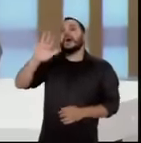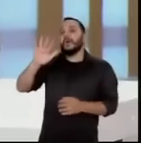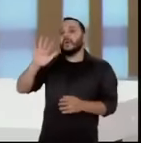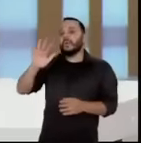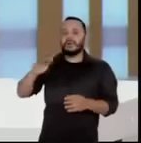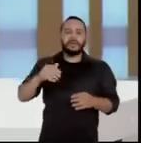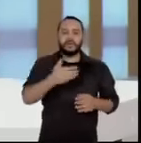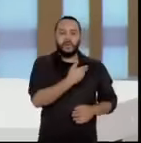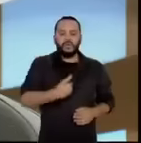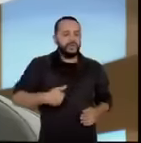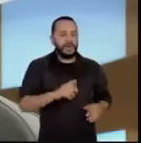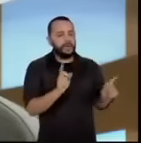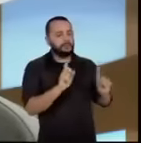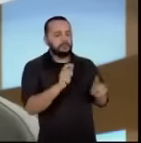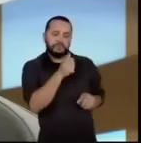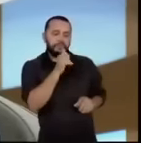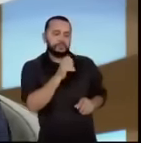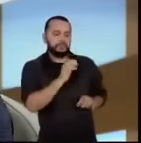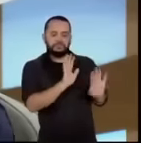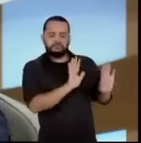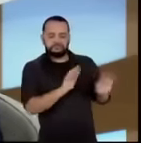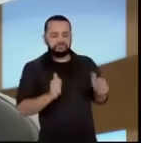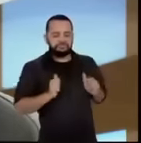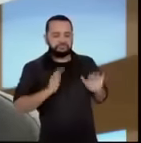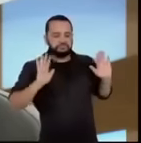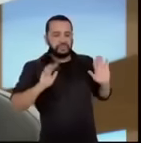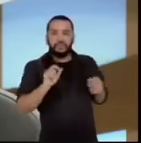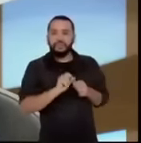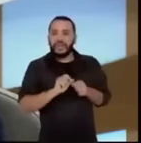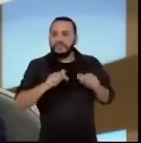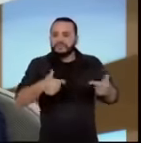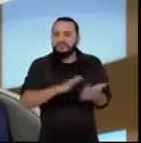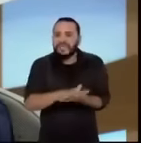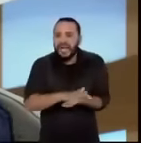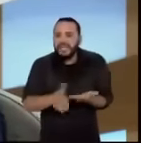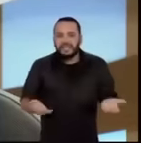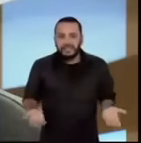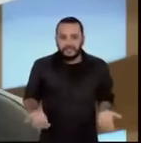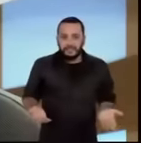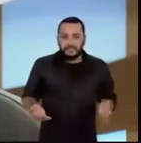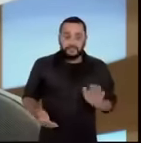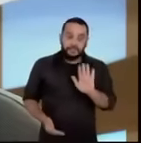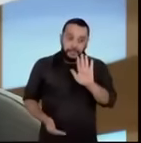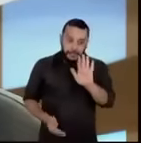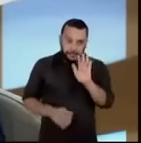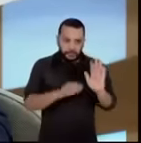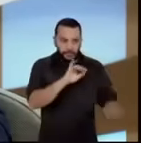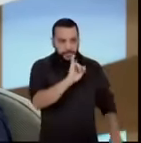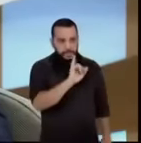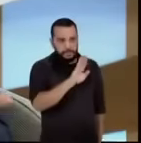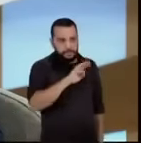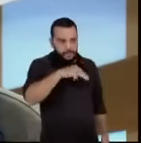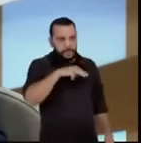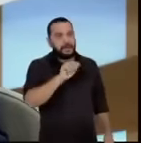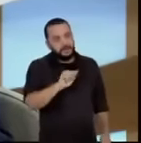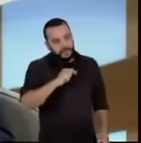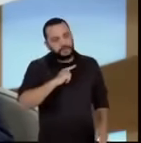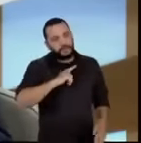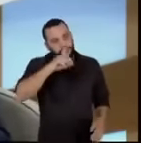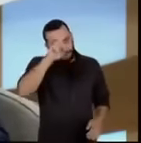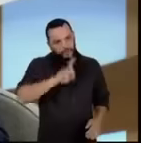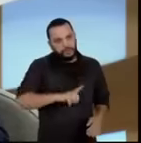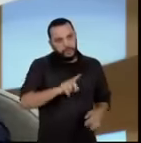bem articulando, né? Não, por isso. Mas o que eu quero, com essa resposta que eu dei, é o seguinte, o IBAMA, o diretor de fiscalização, enfim, a equipe